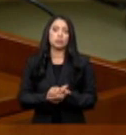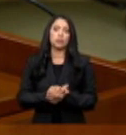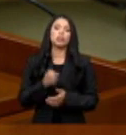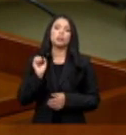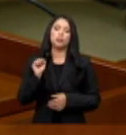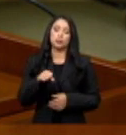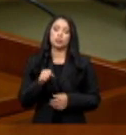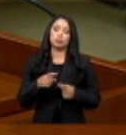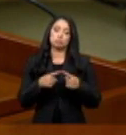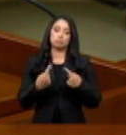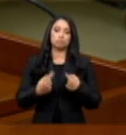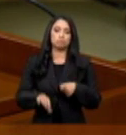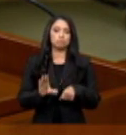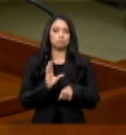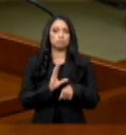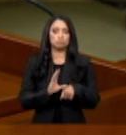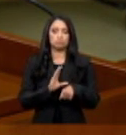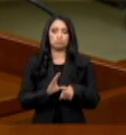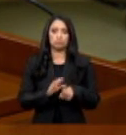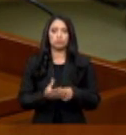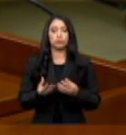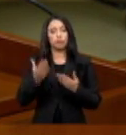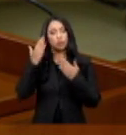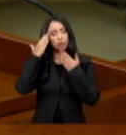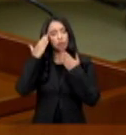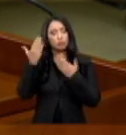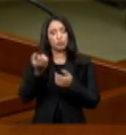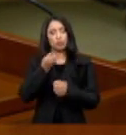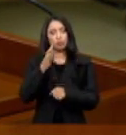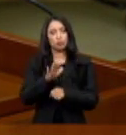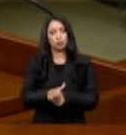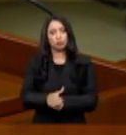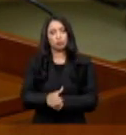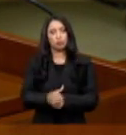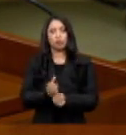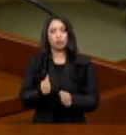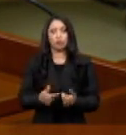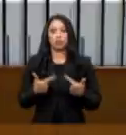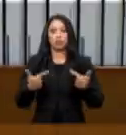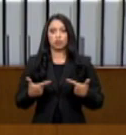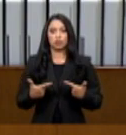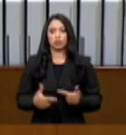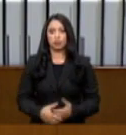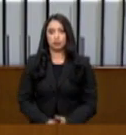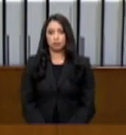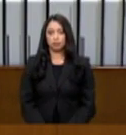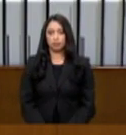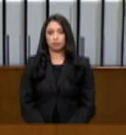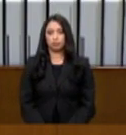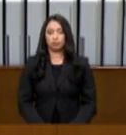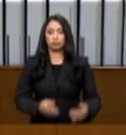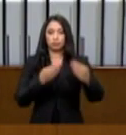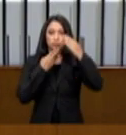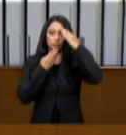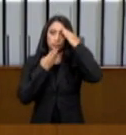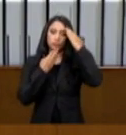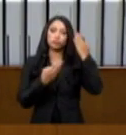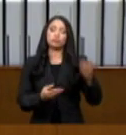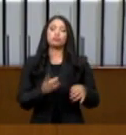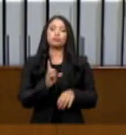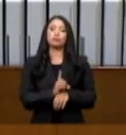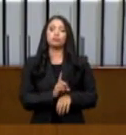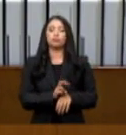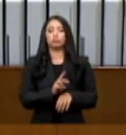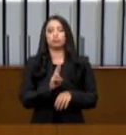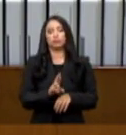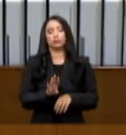a inconstitucionalidade aqui presente. Muito obrigado, boa tarde e boa sorte. Agradeço, doutor Beto